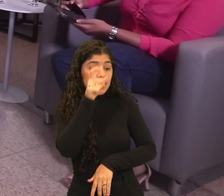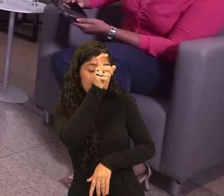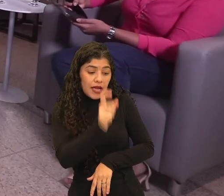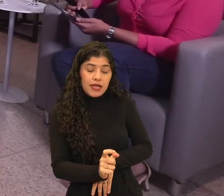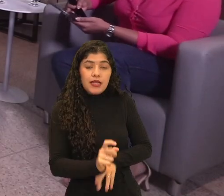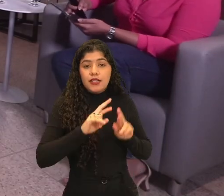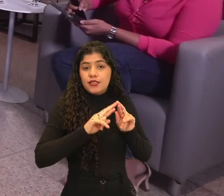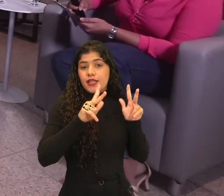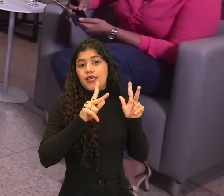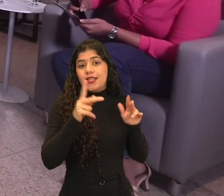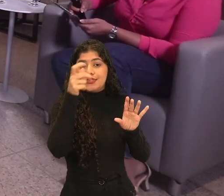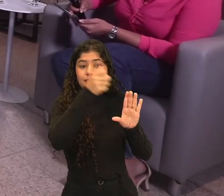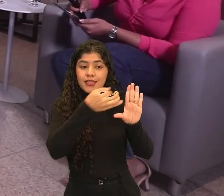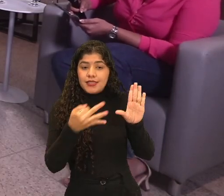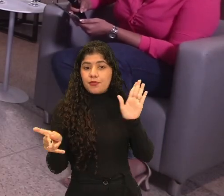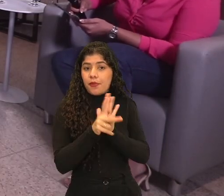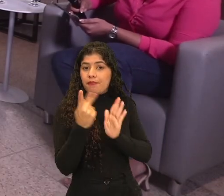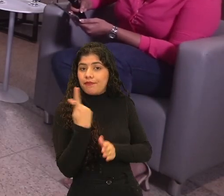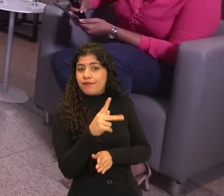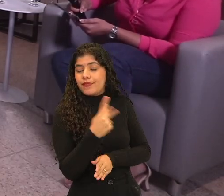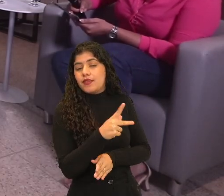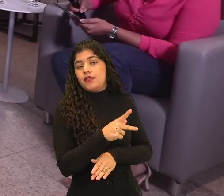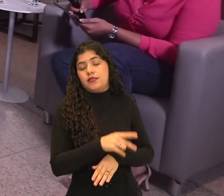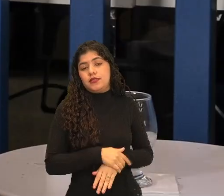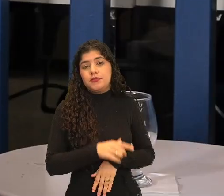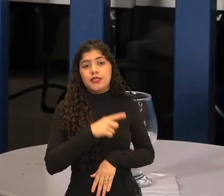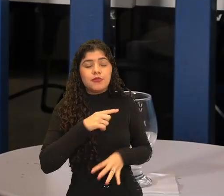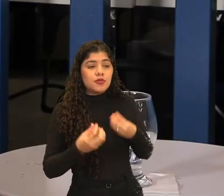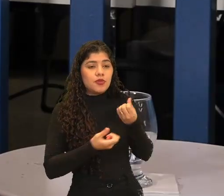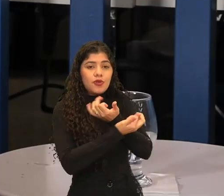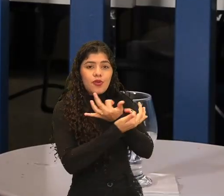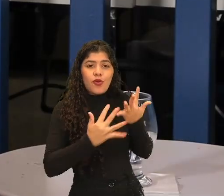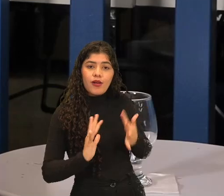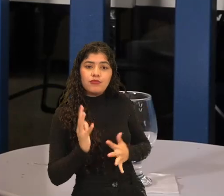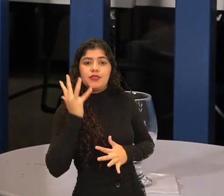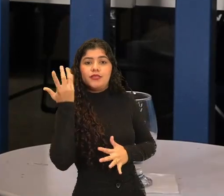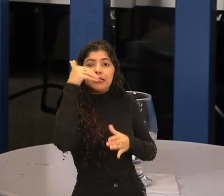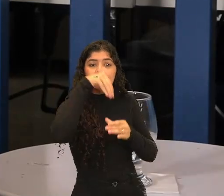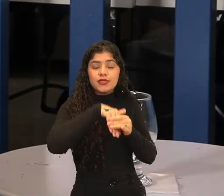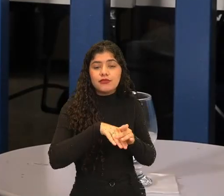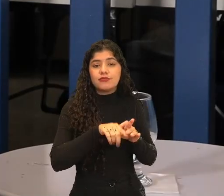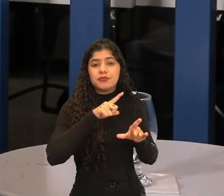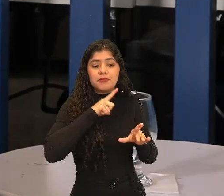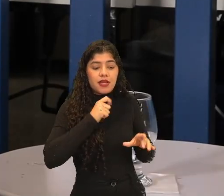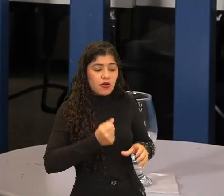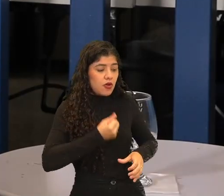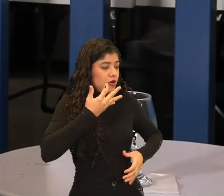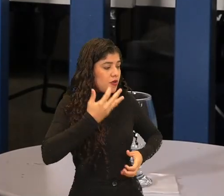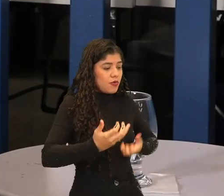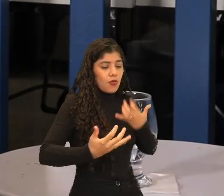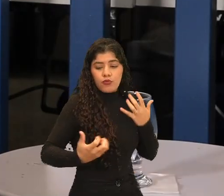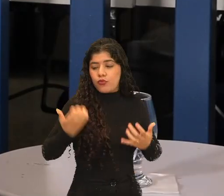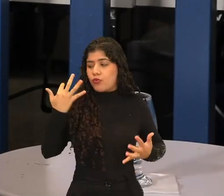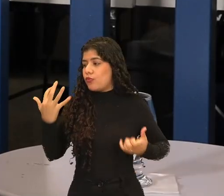momento dele, né, para ele se regular diante de tantas coisas que estavam acontecendo, tantos estímulos que estavam ocorrendo ali dentro